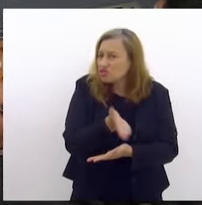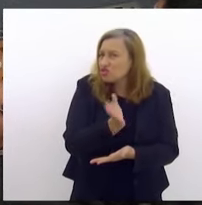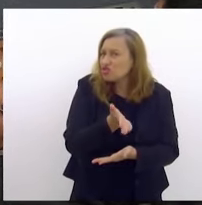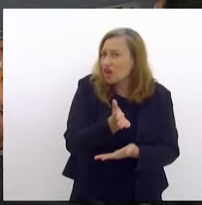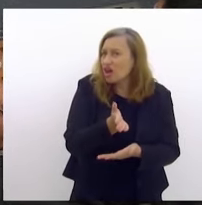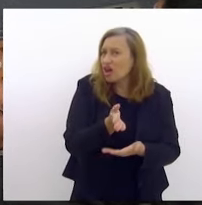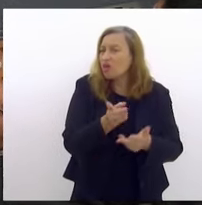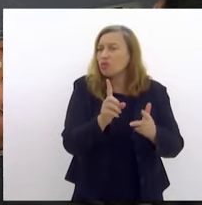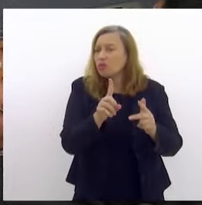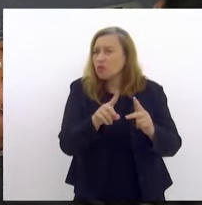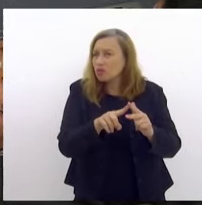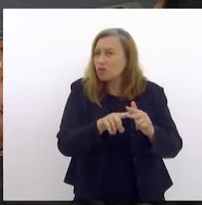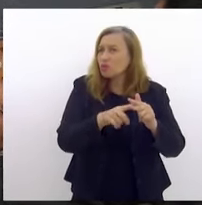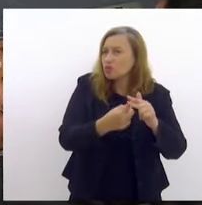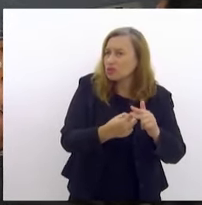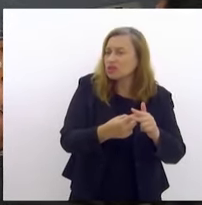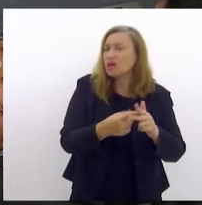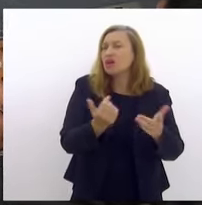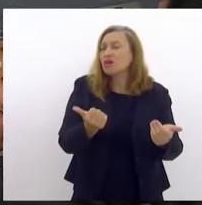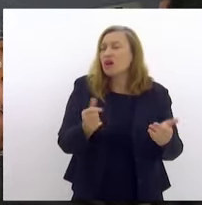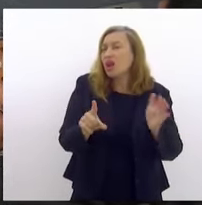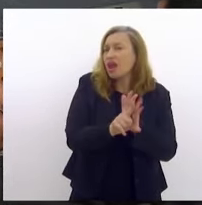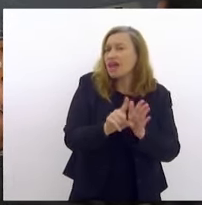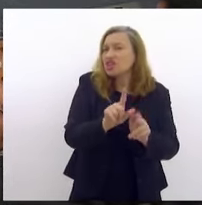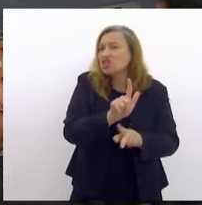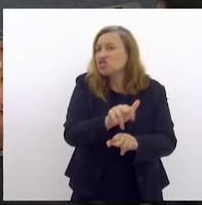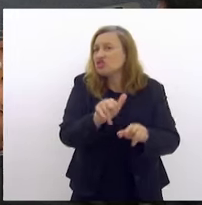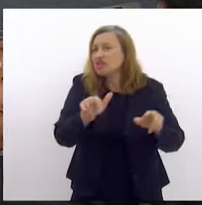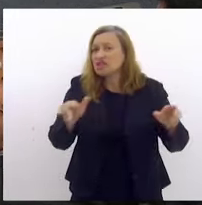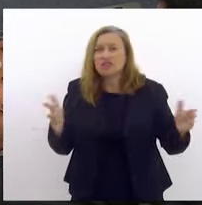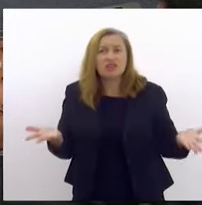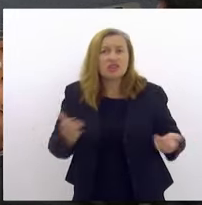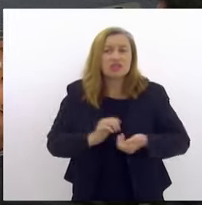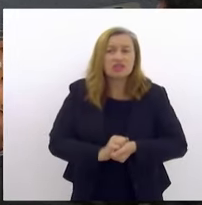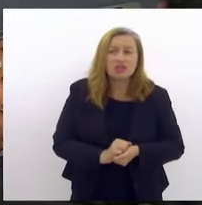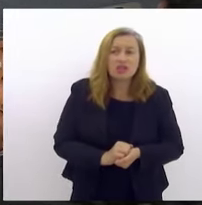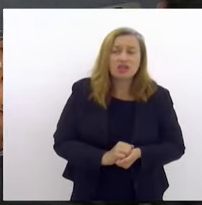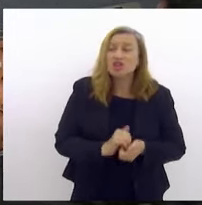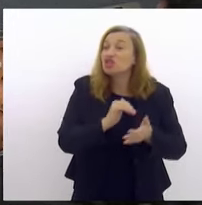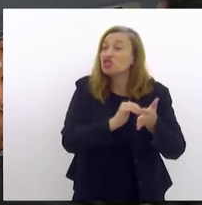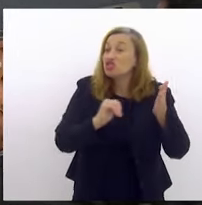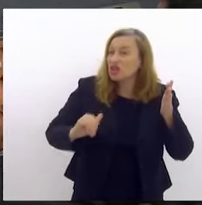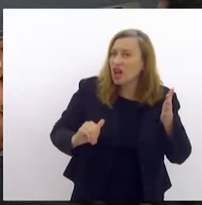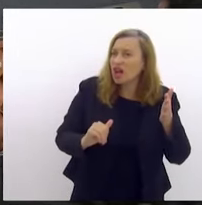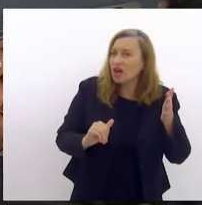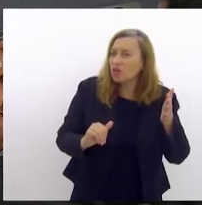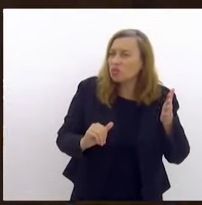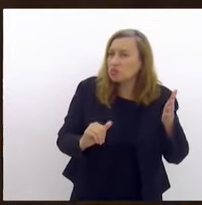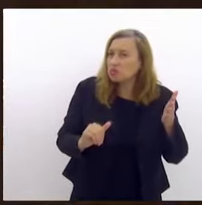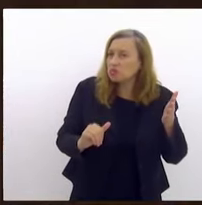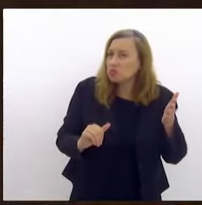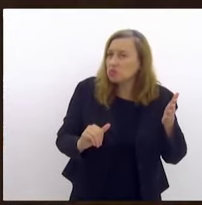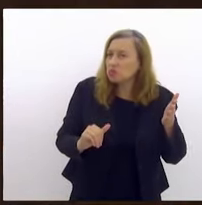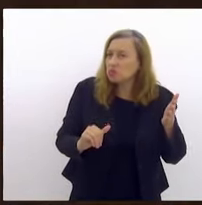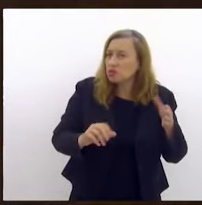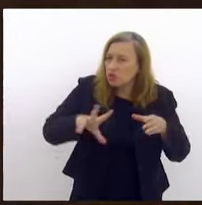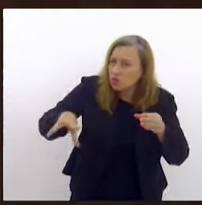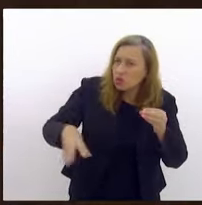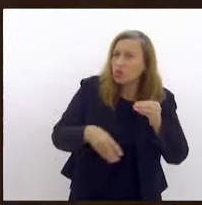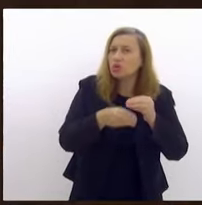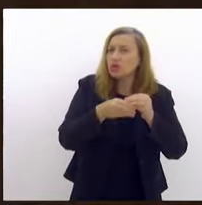foram revogadas as leis, já mudaram-se leis aqui diversas vezes. Não tiraram, né, não